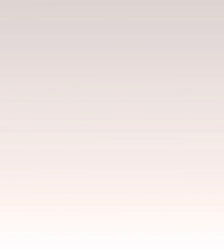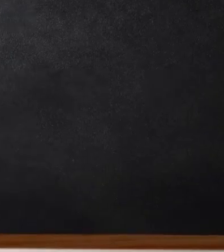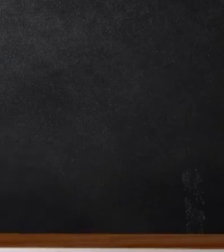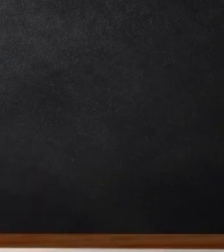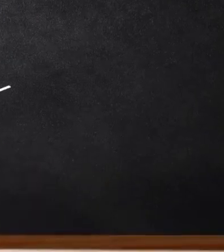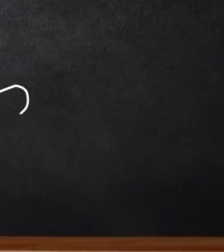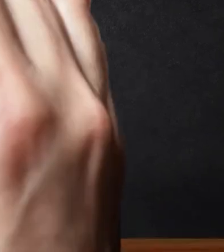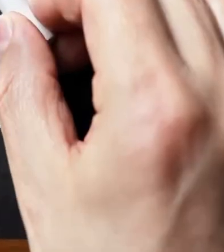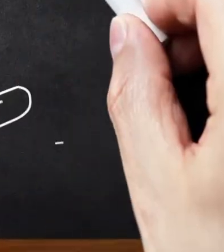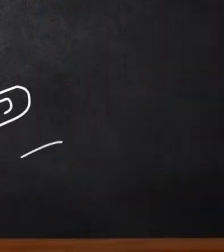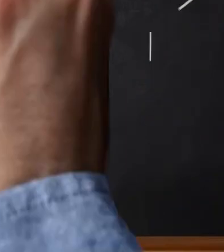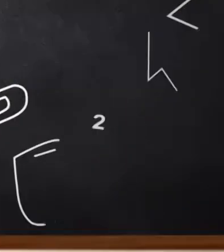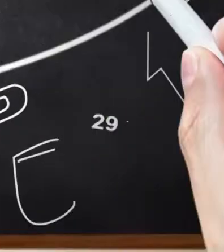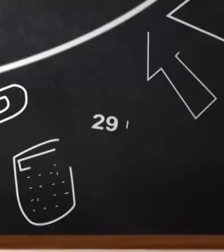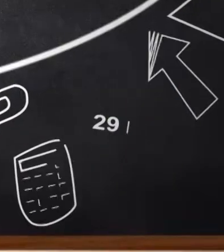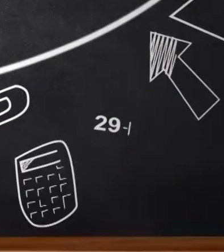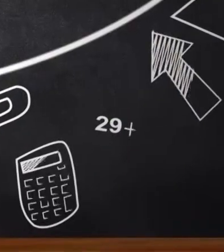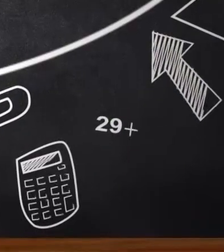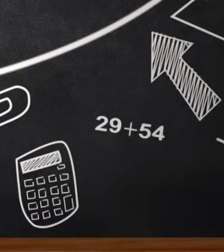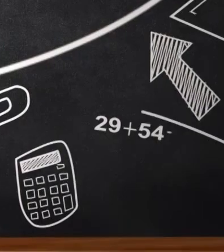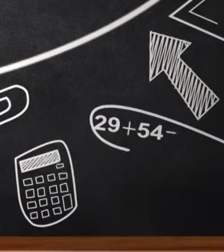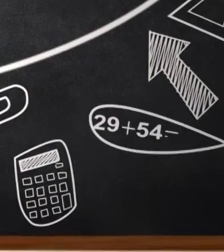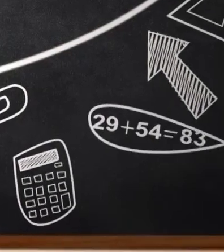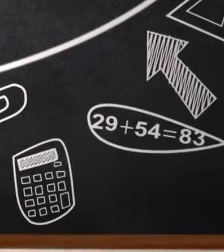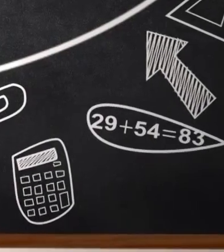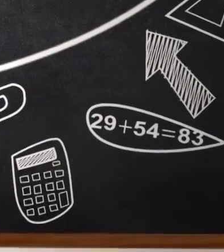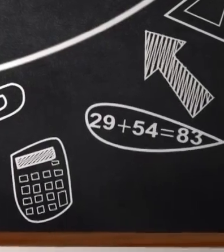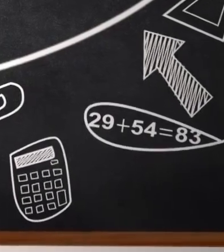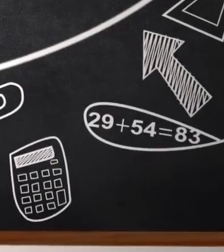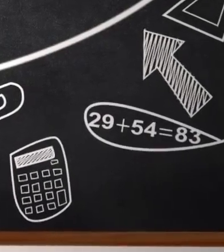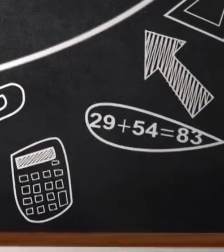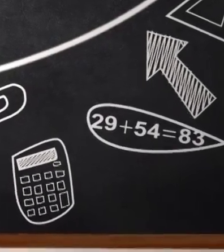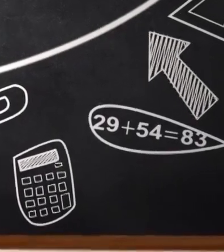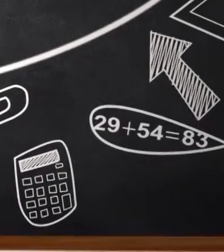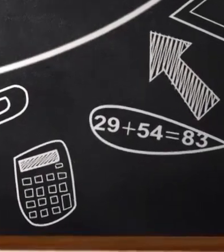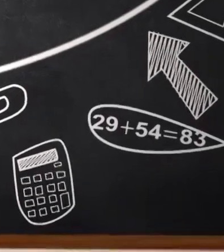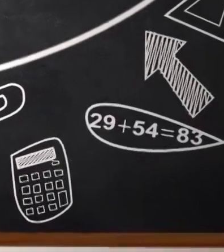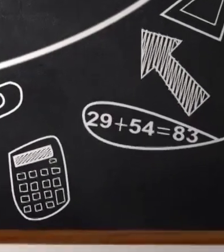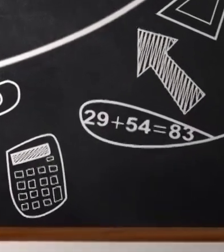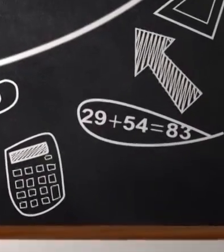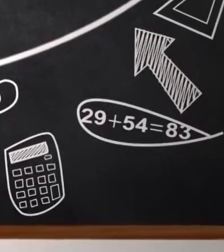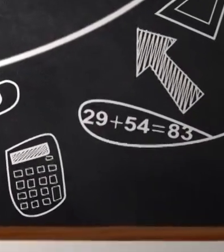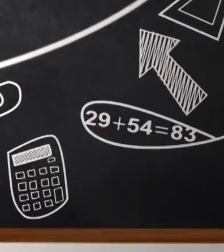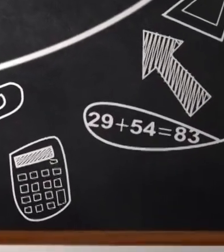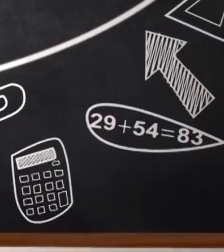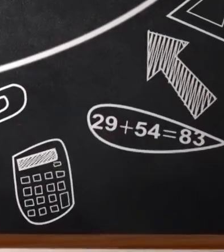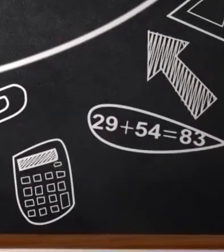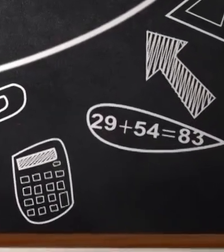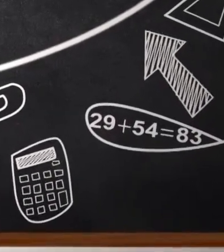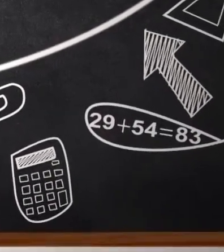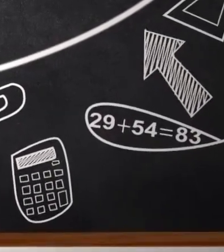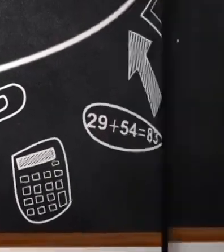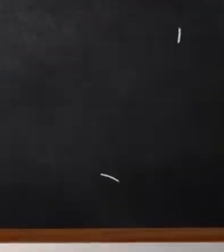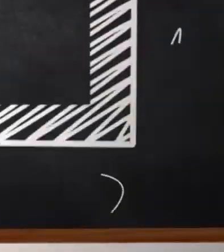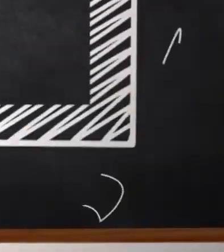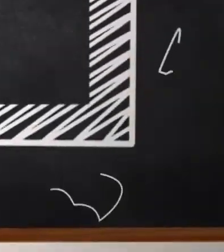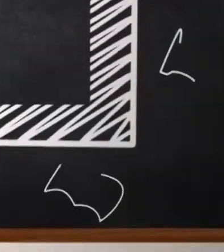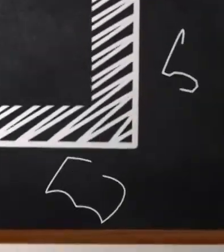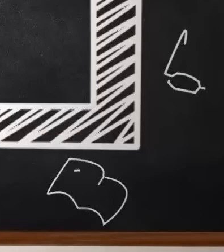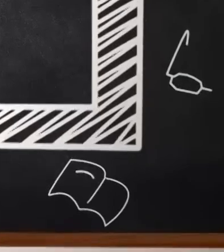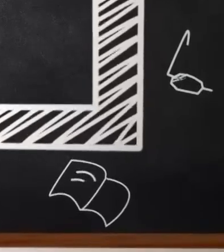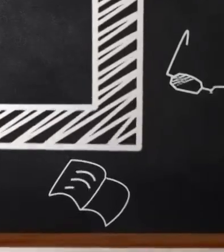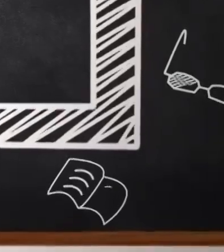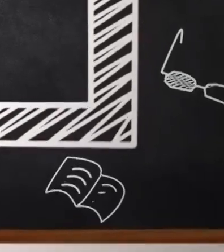E aí E aí E aí E aí